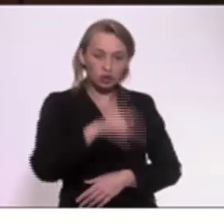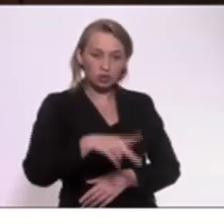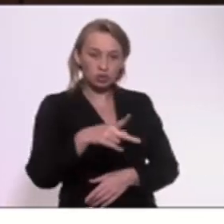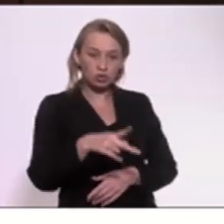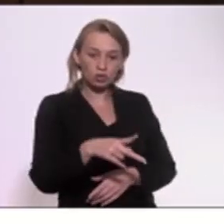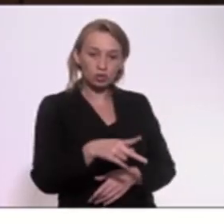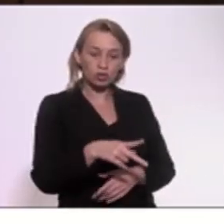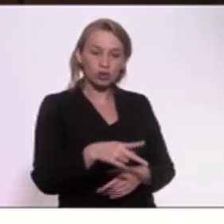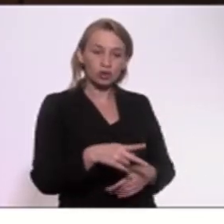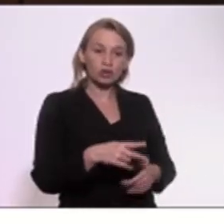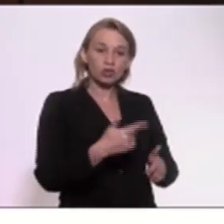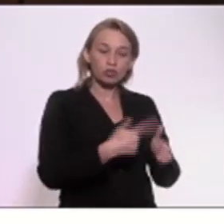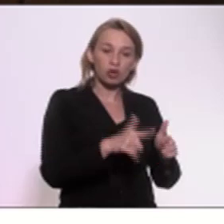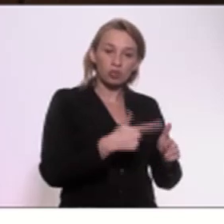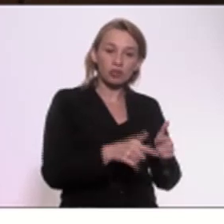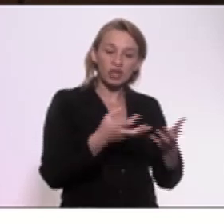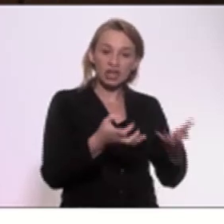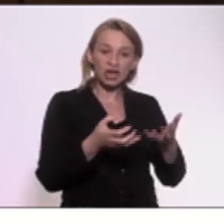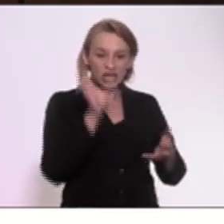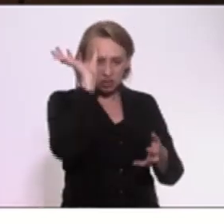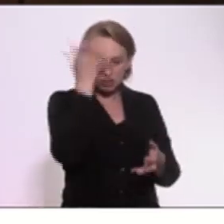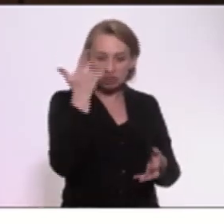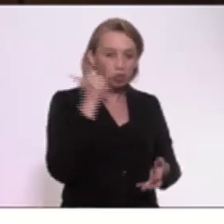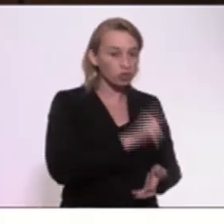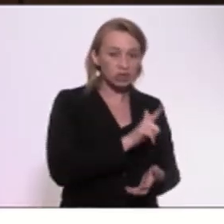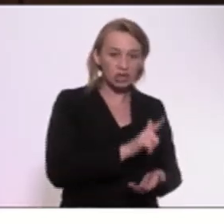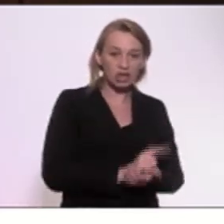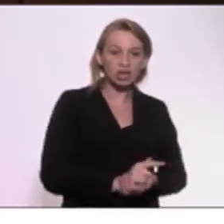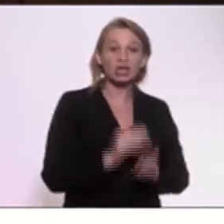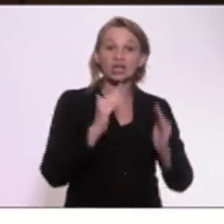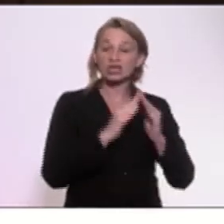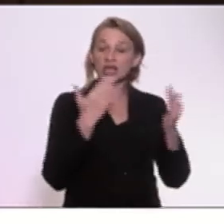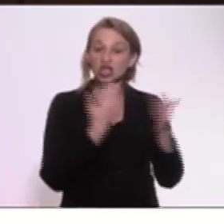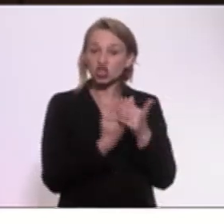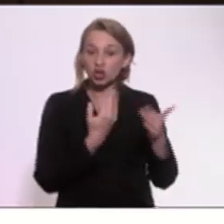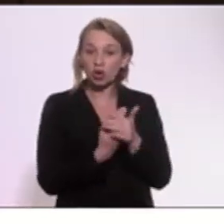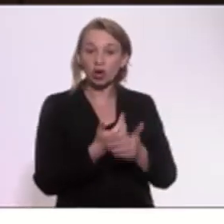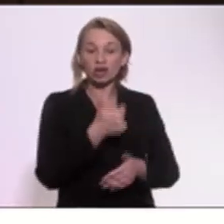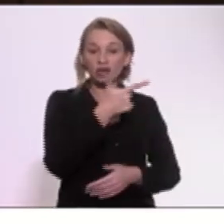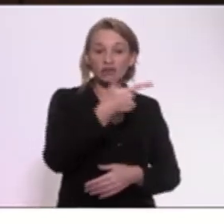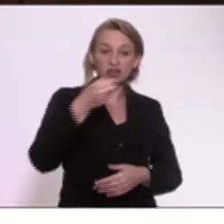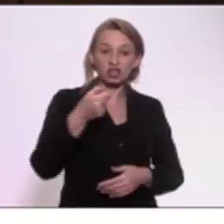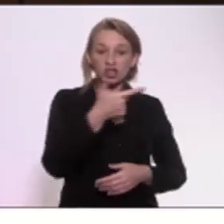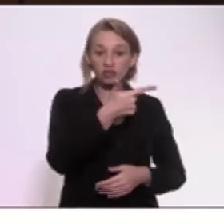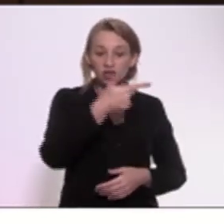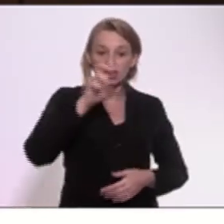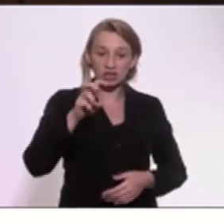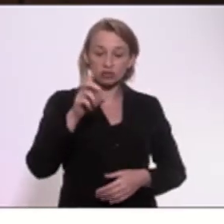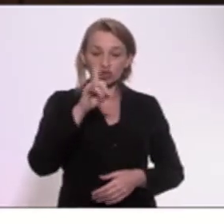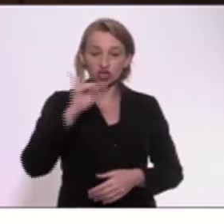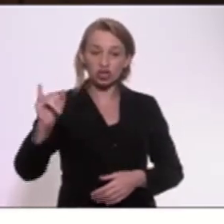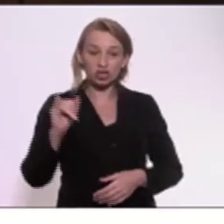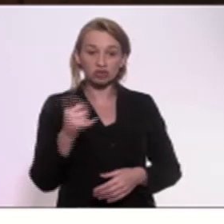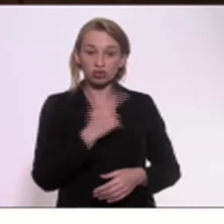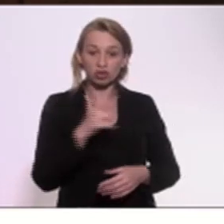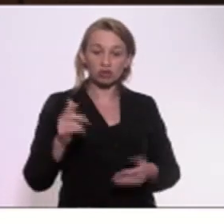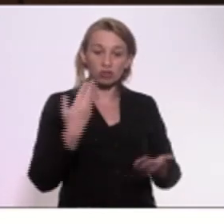para tentar resolver? Se a escola fica 20, 25 dias sem aula,